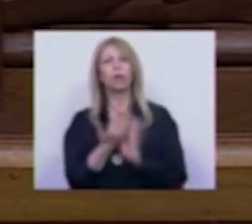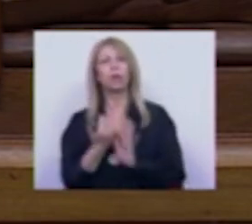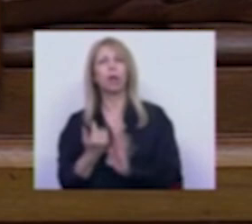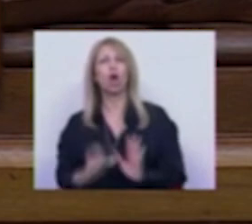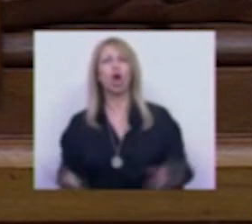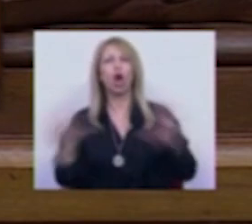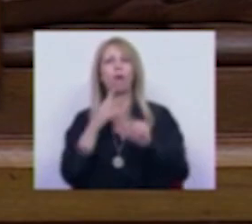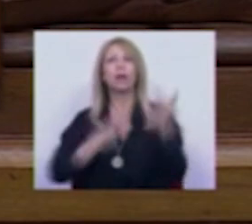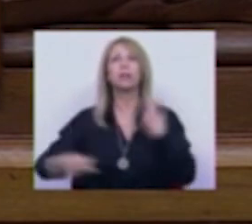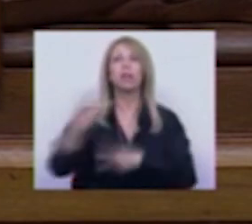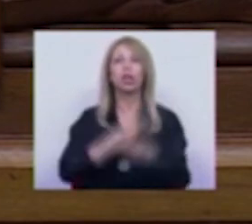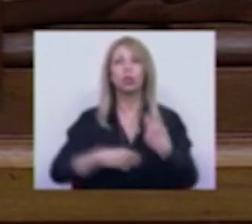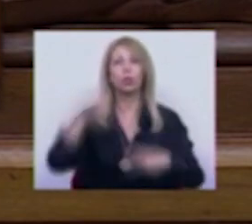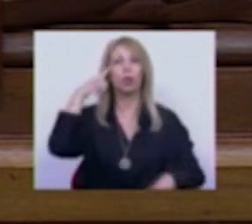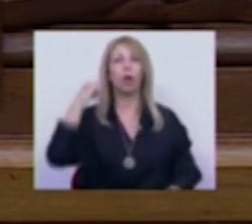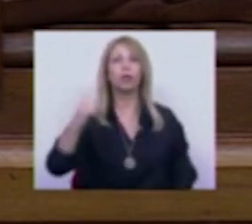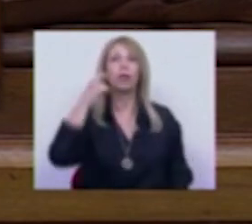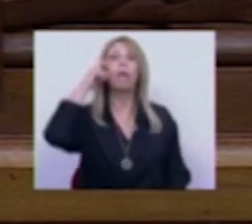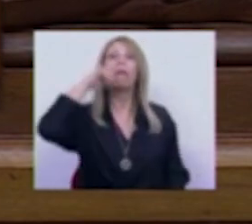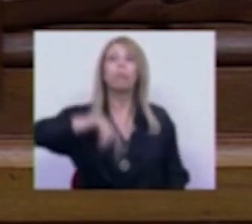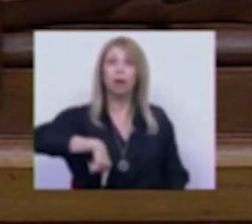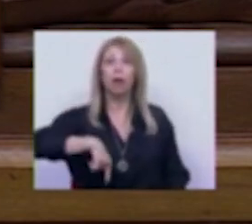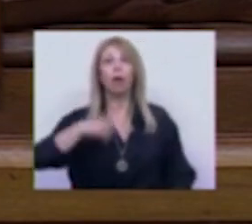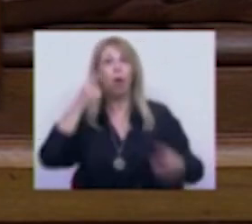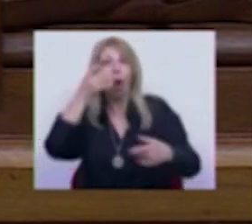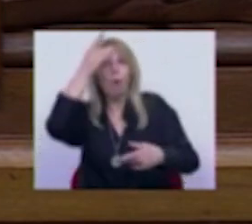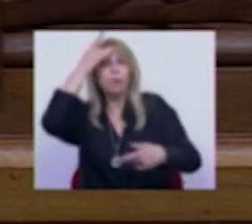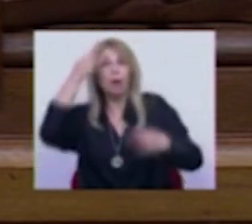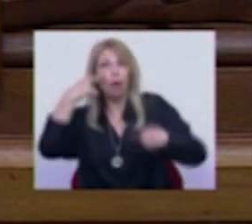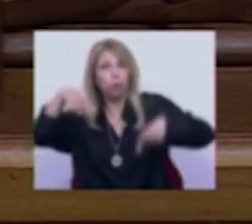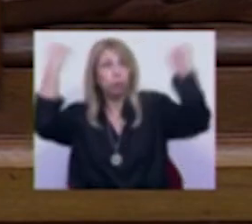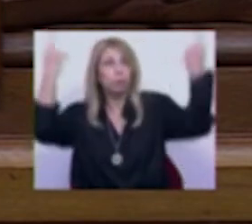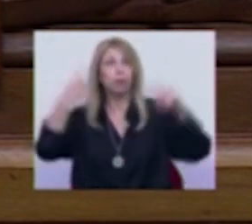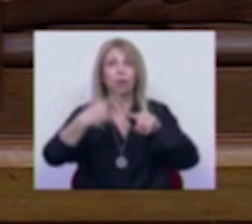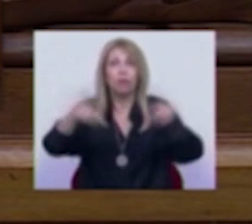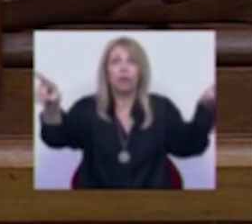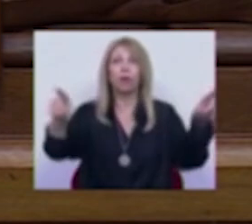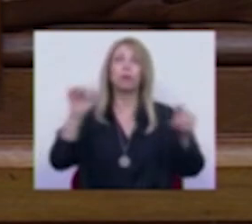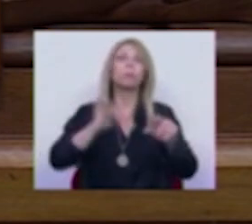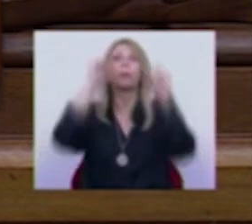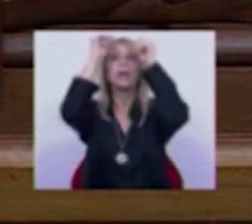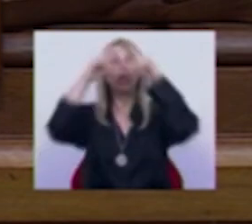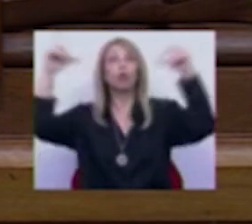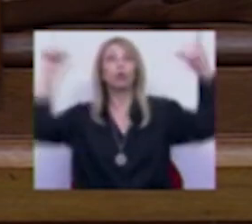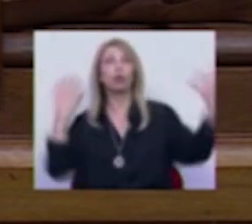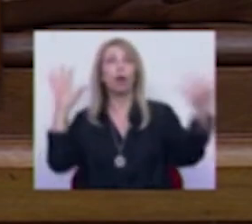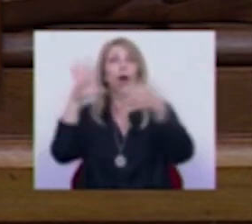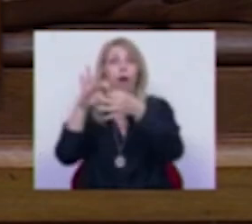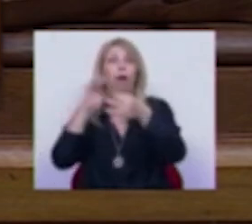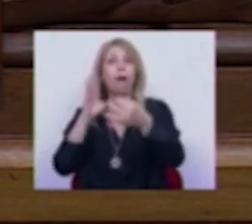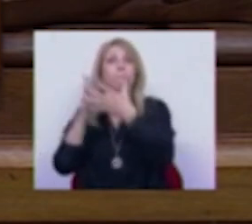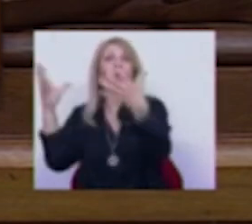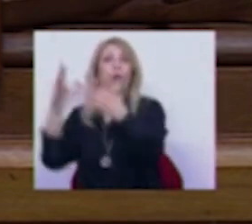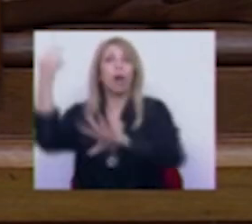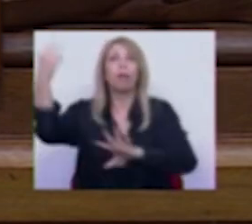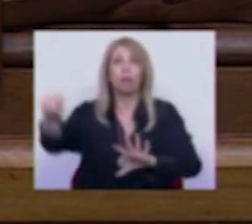a hostilização de quem livremente emite opinião divergente daquela que é ditada pela ideologia dominante, são perigosos